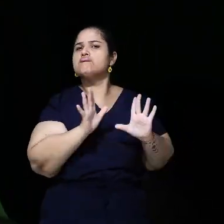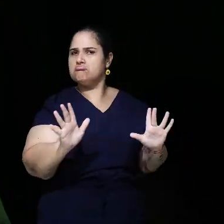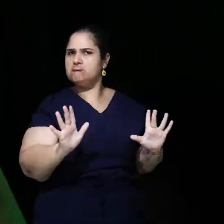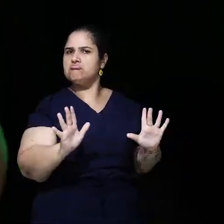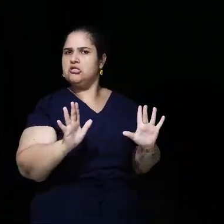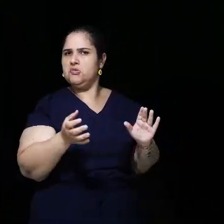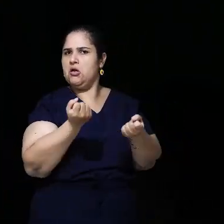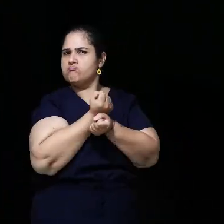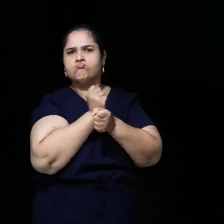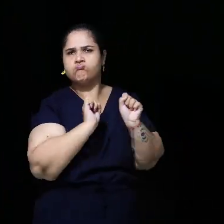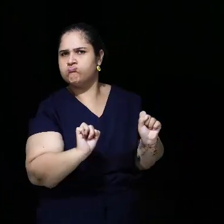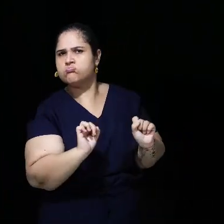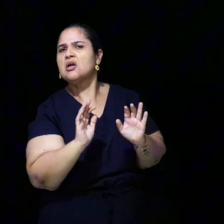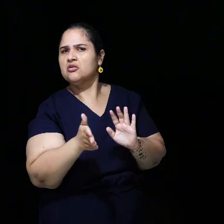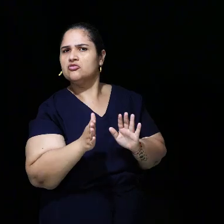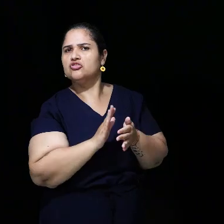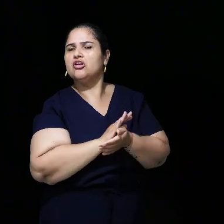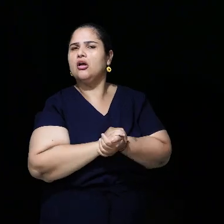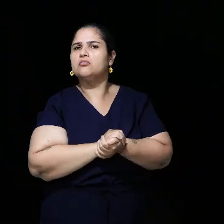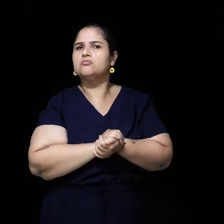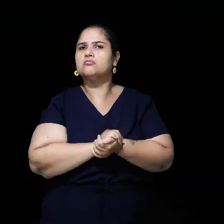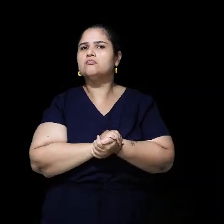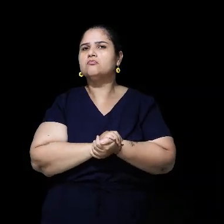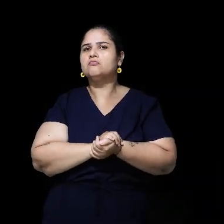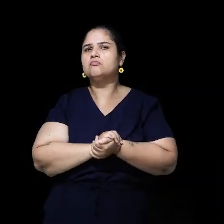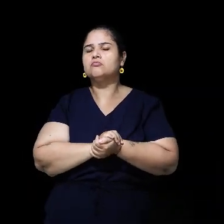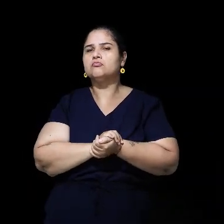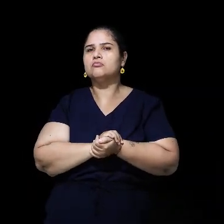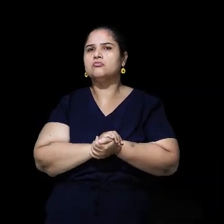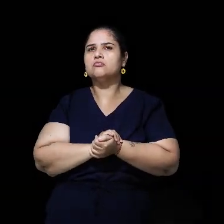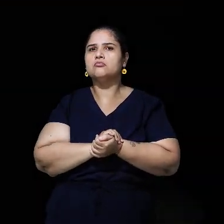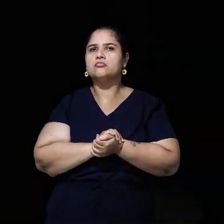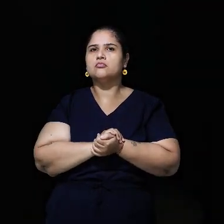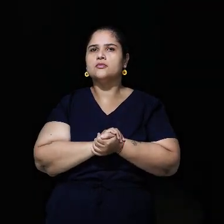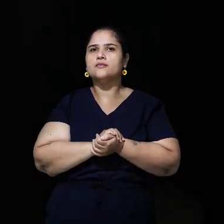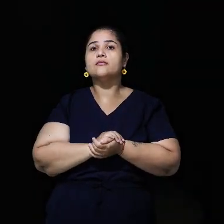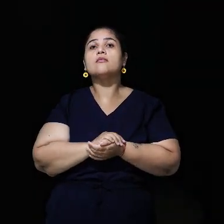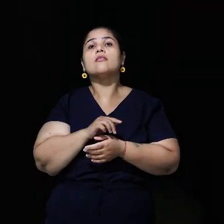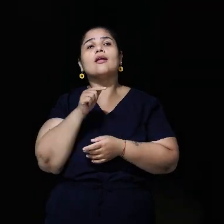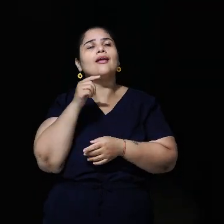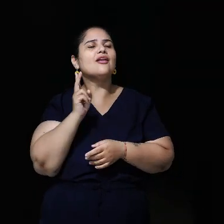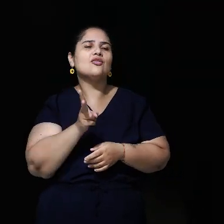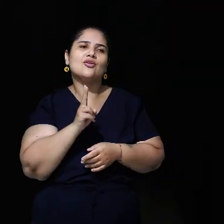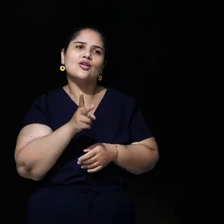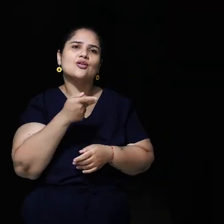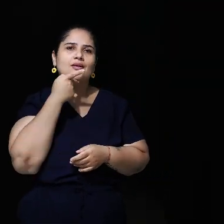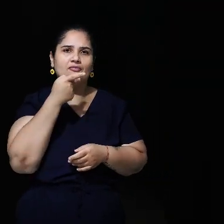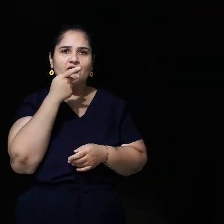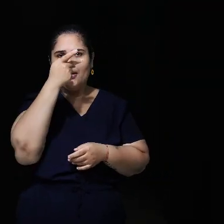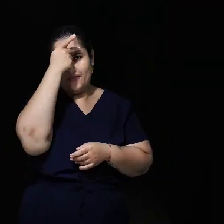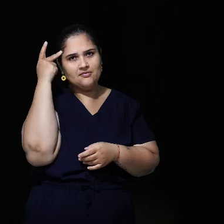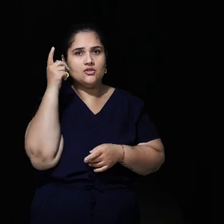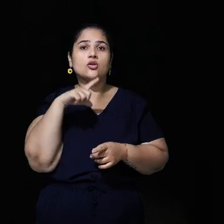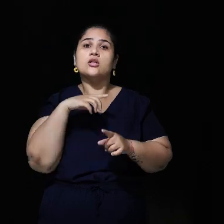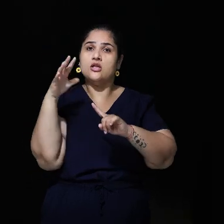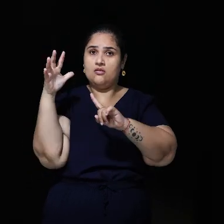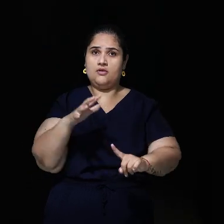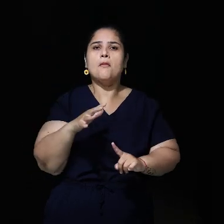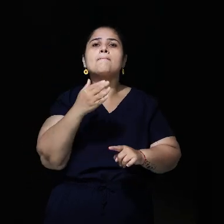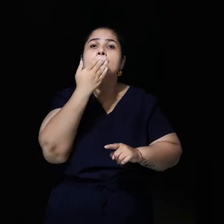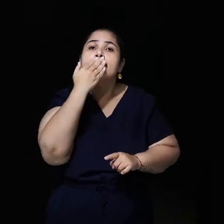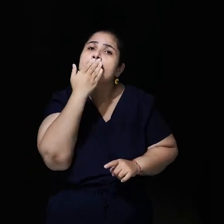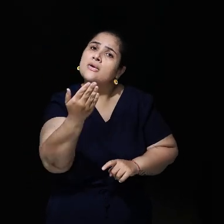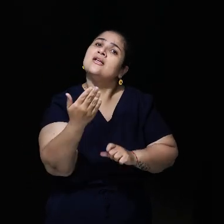poderia conseguir. Essa é a minha mentalidade. É isso que eu falo para as pessoas, né, que tem depressão, pede ajuda, né,